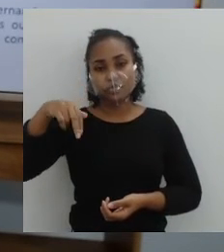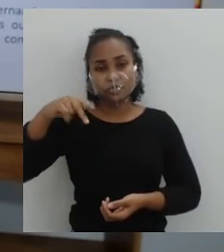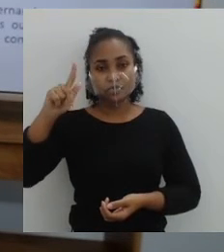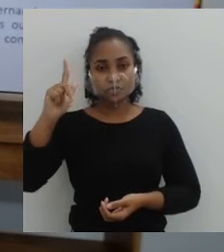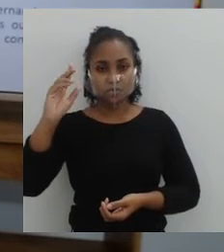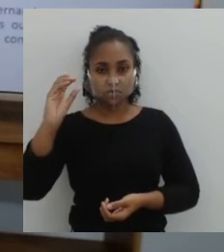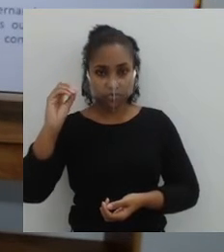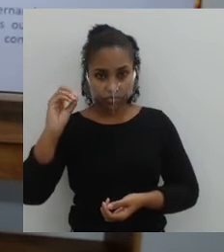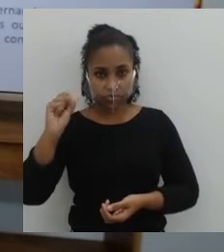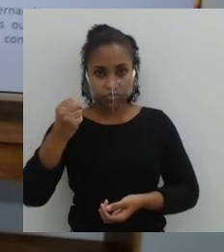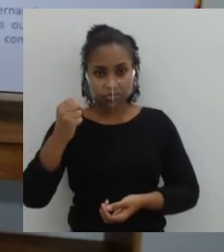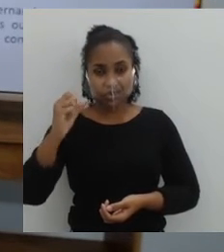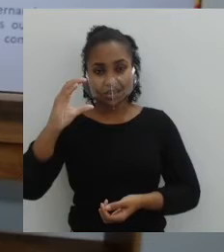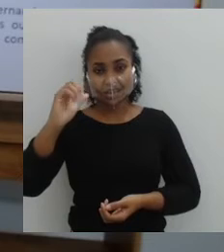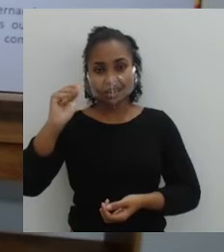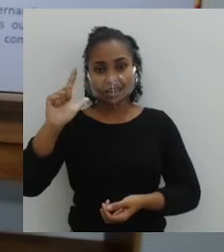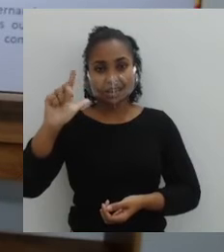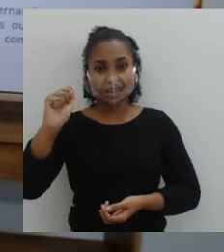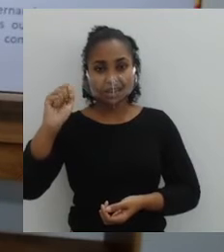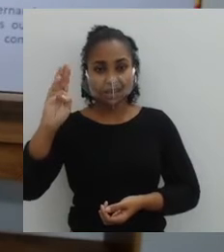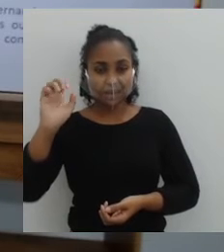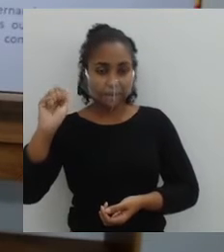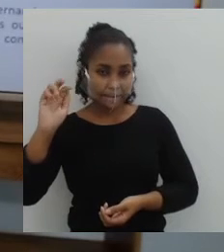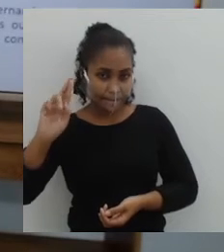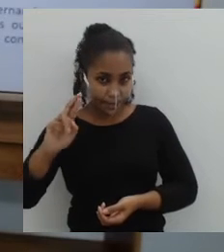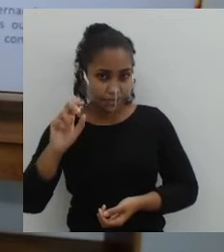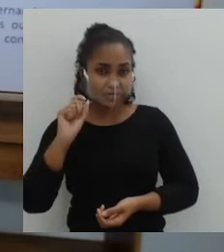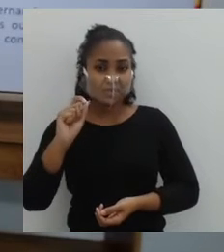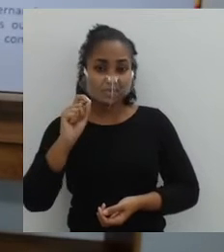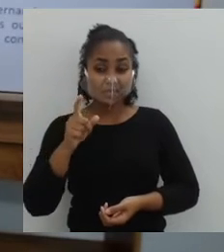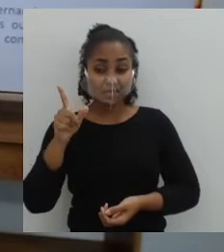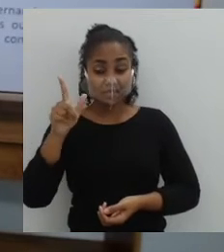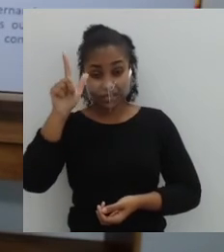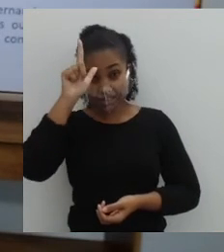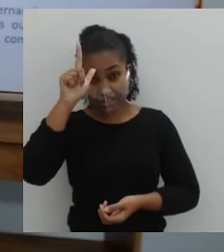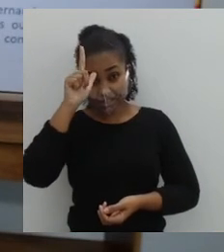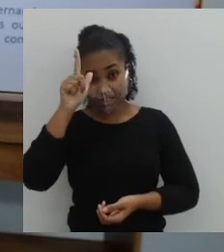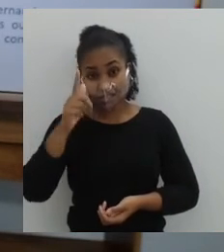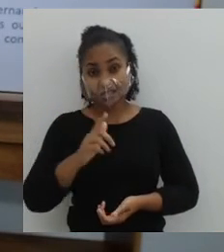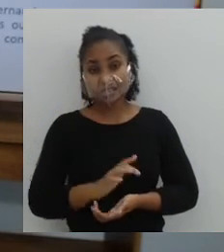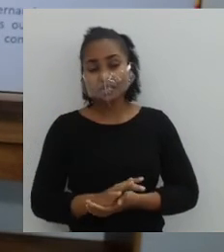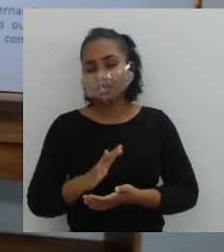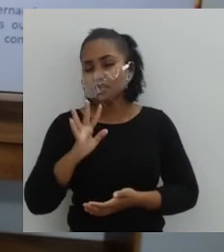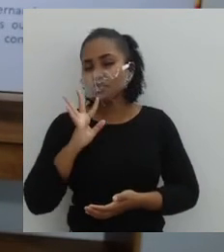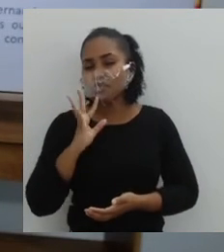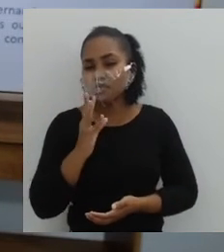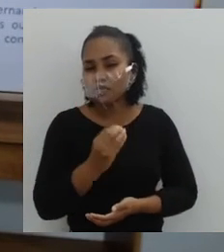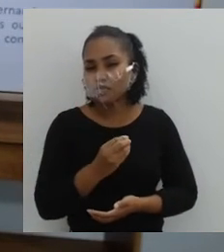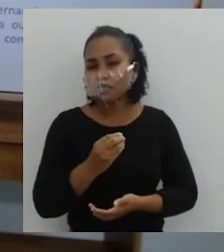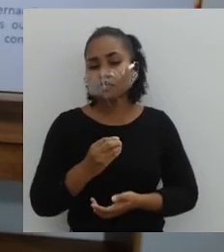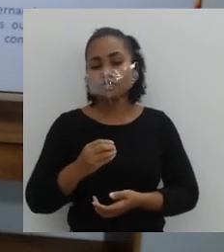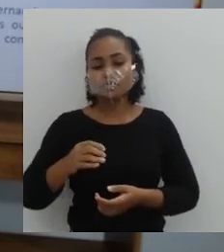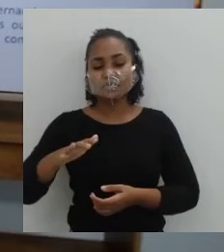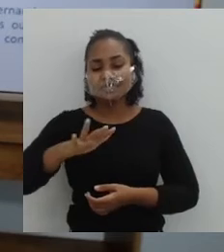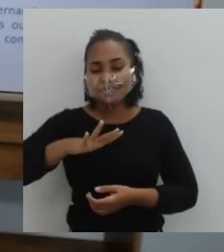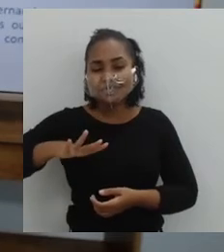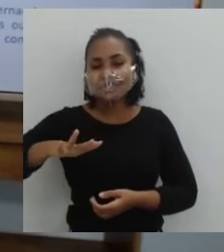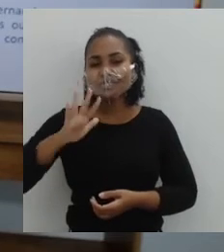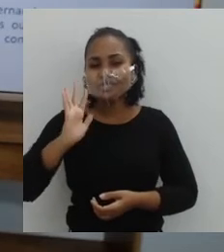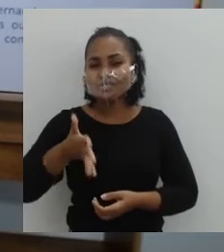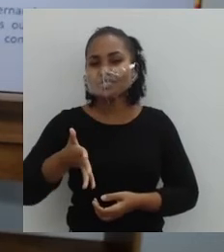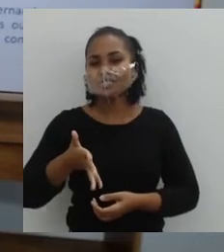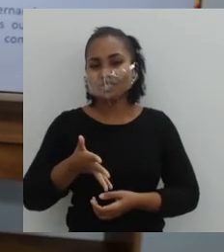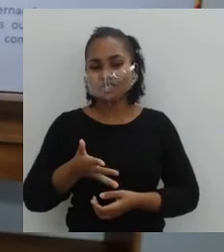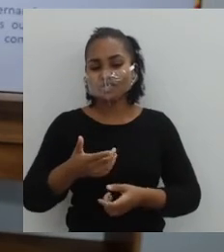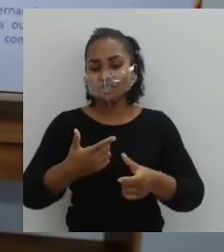Fernandes Calabar. Esse Domingos Fernandes Calabar, ele era um exímio, ele conhecia o território, ele conhecia